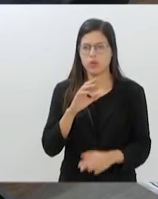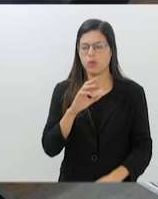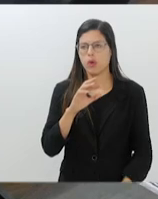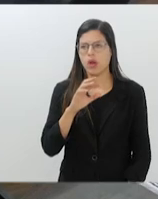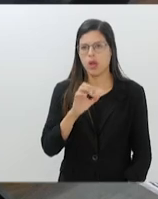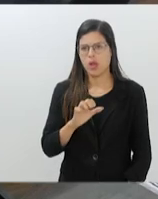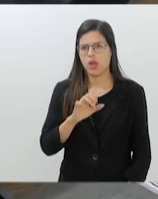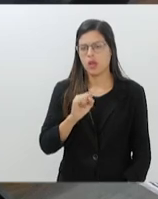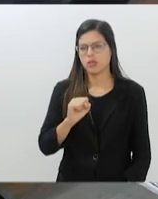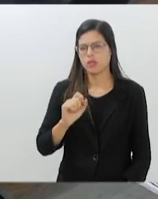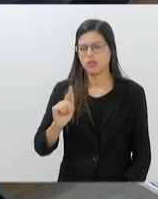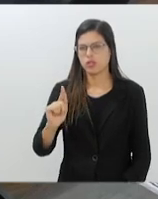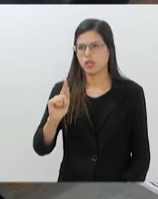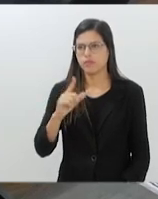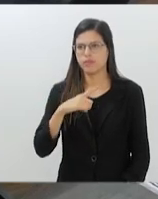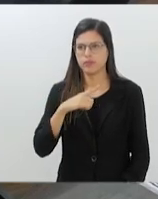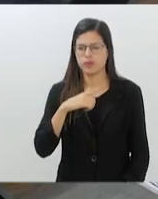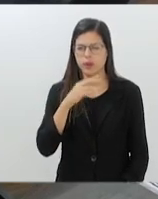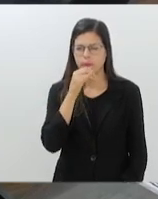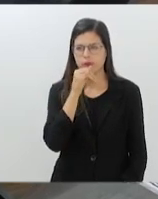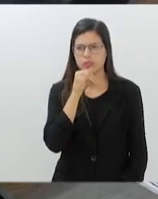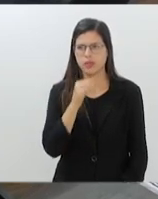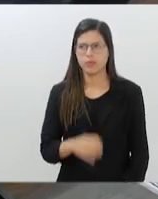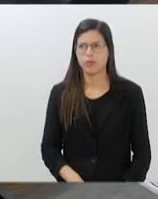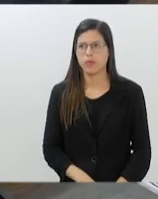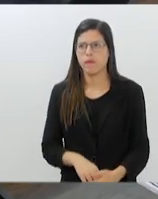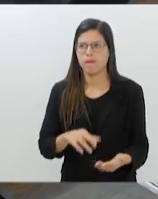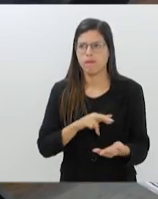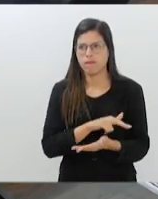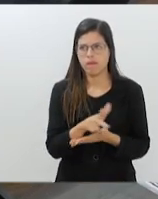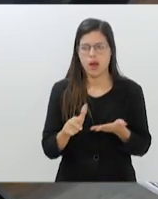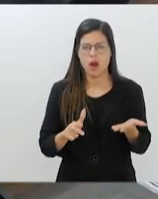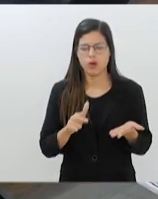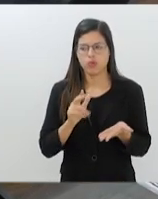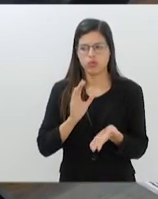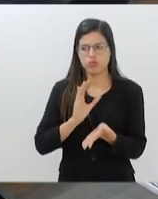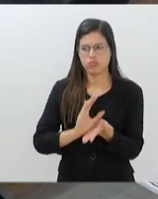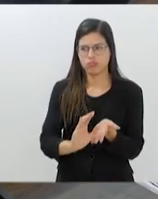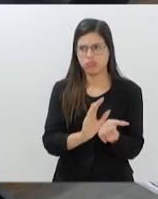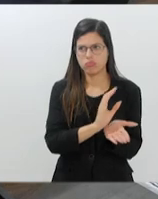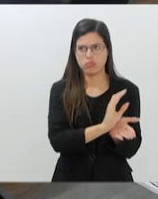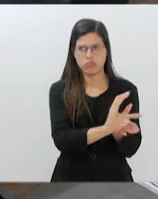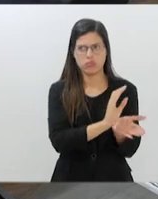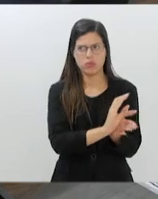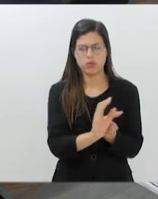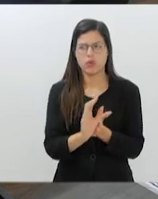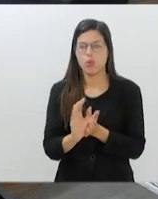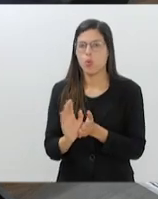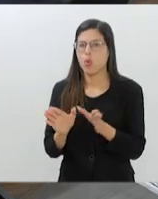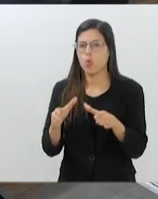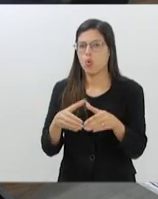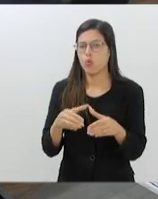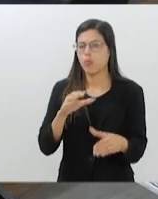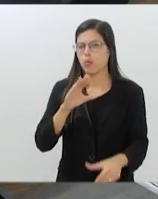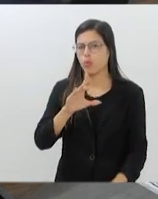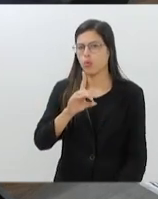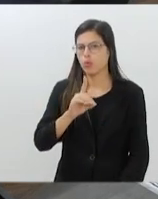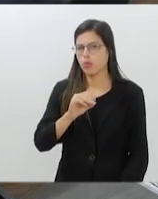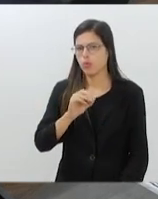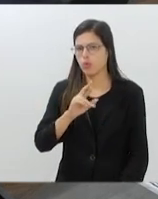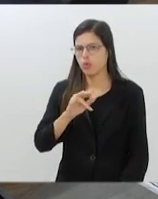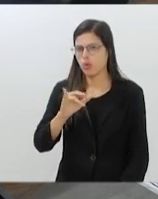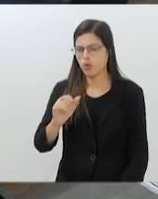aqui por exemplo vários repasses para o grupo Dória administração e